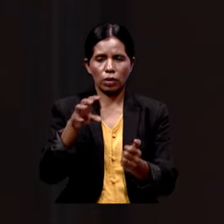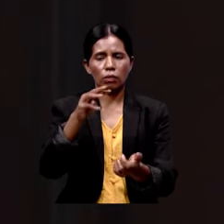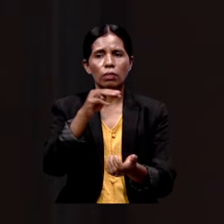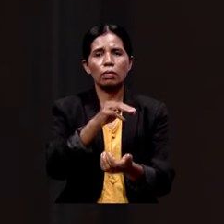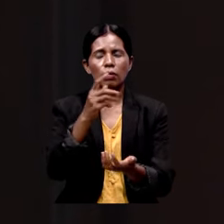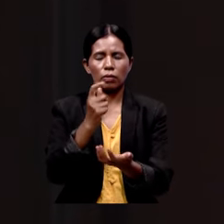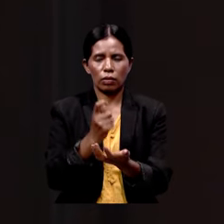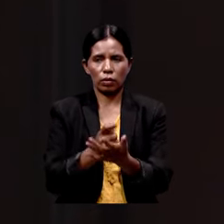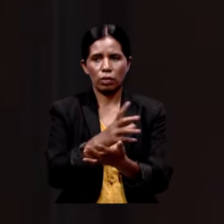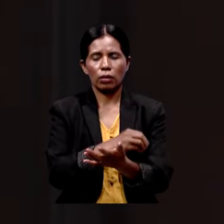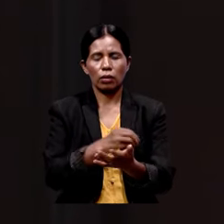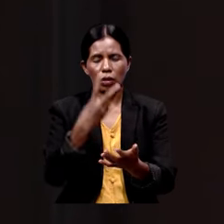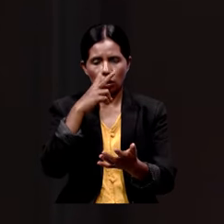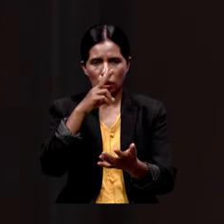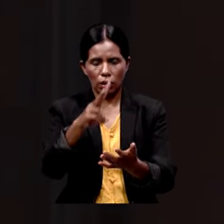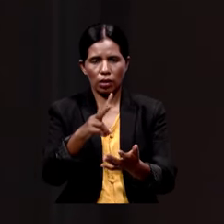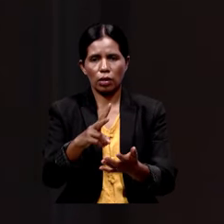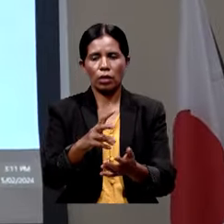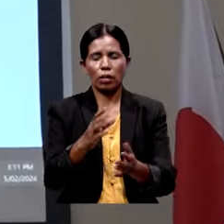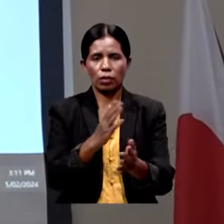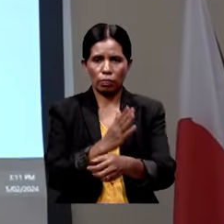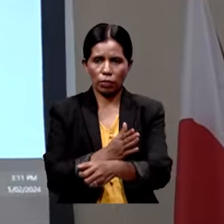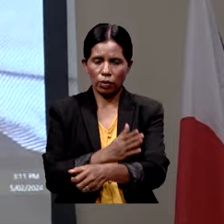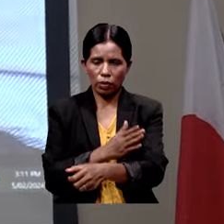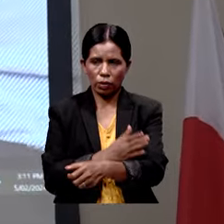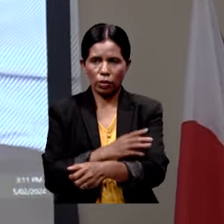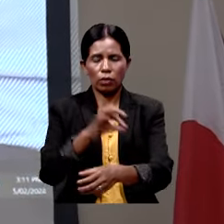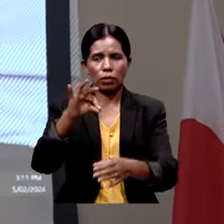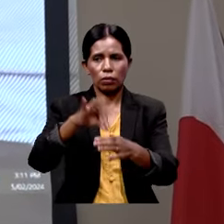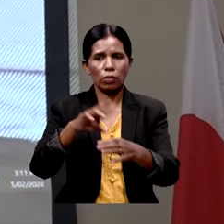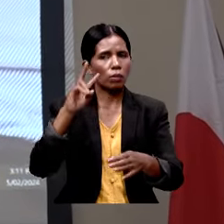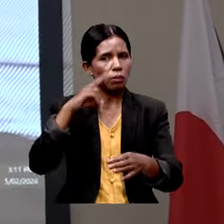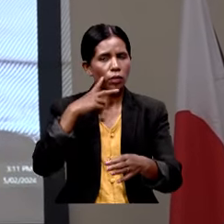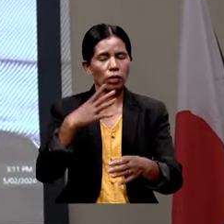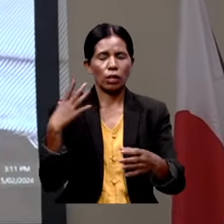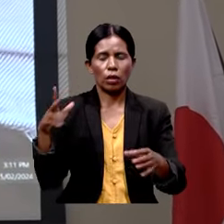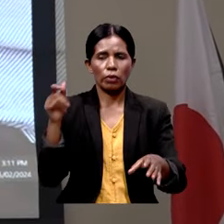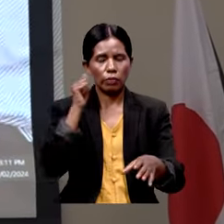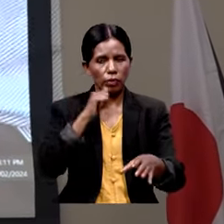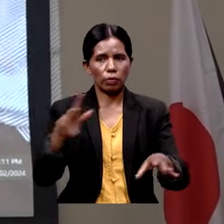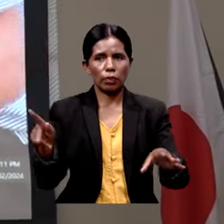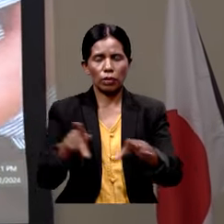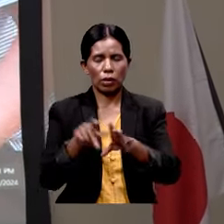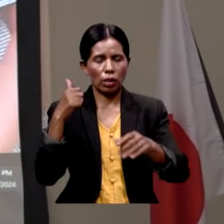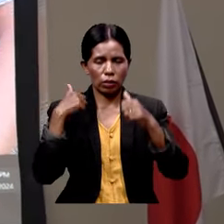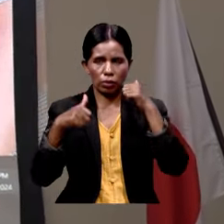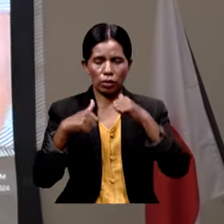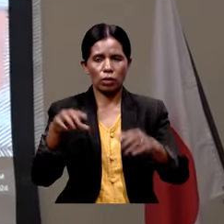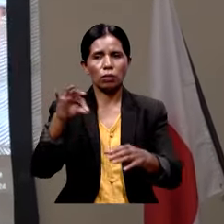a sistema de irrigação, onde o objetivo é promover a horticultura no ambiente infeto na participação e atividade